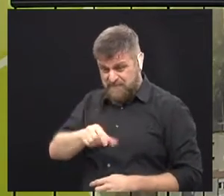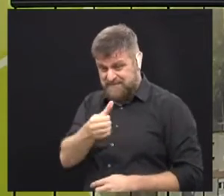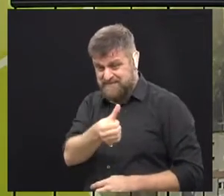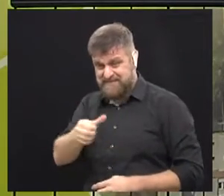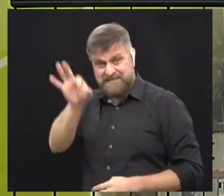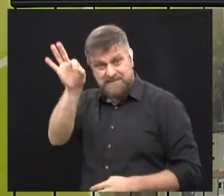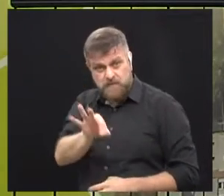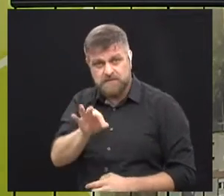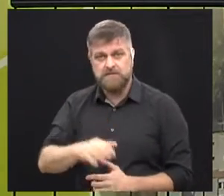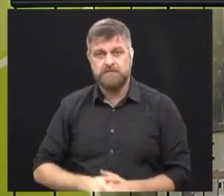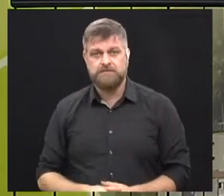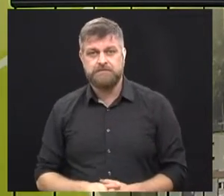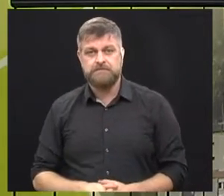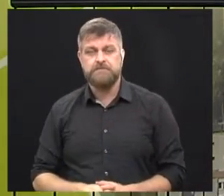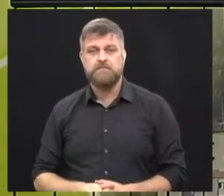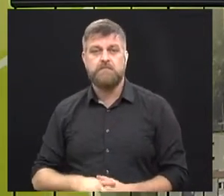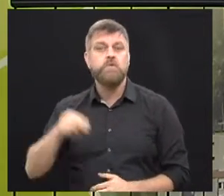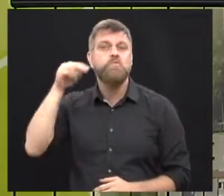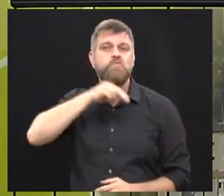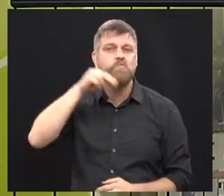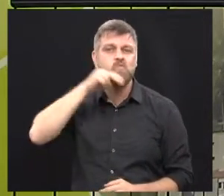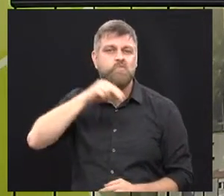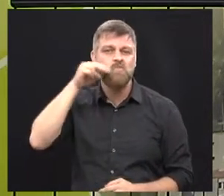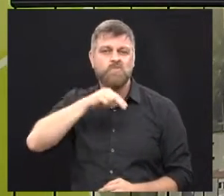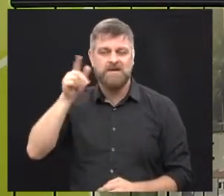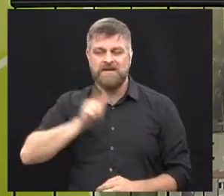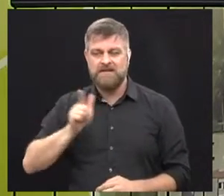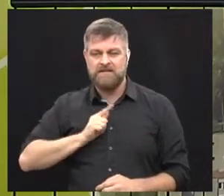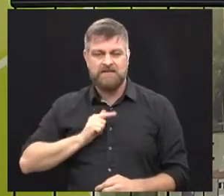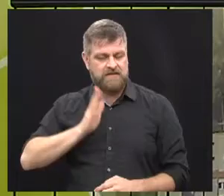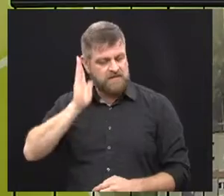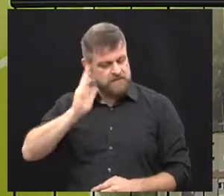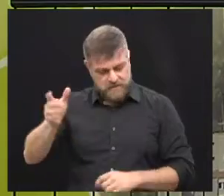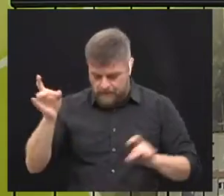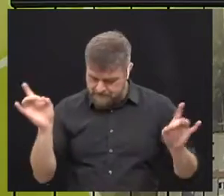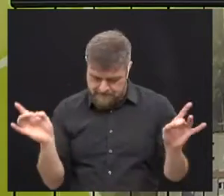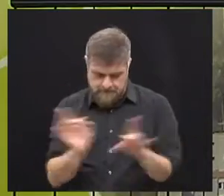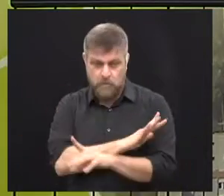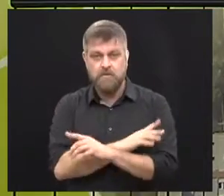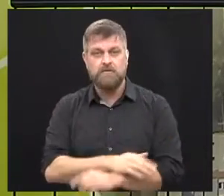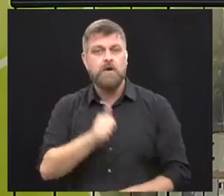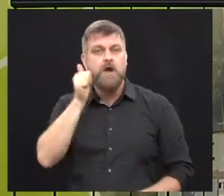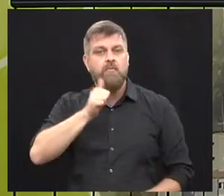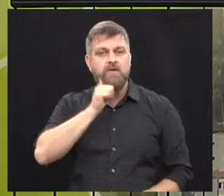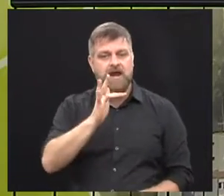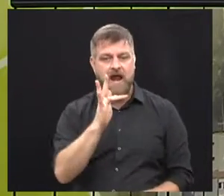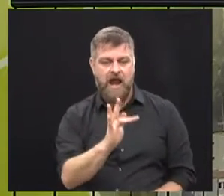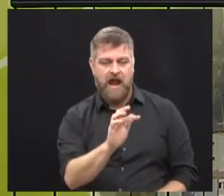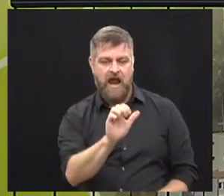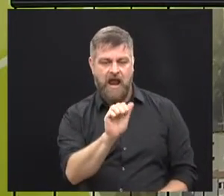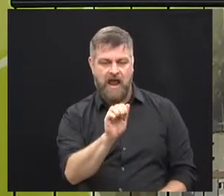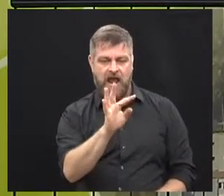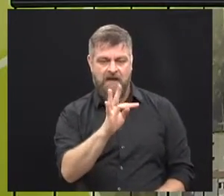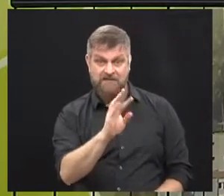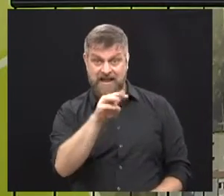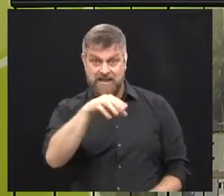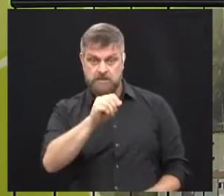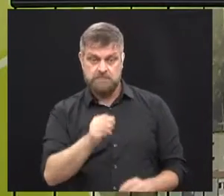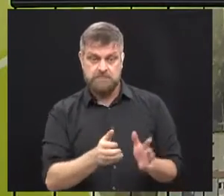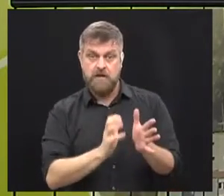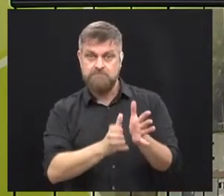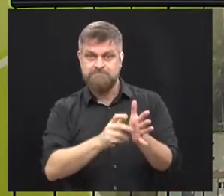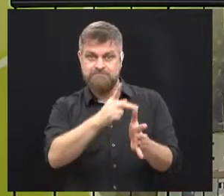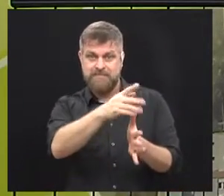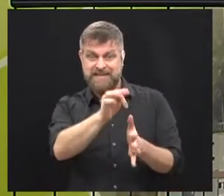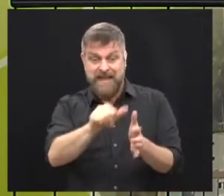59,66% dos votos. Rio Grande do Norte, hein? Já temos eleição definida também. Fátima Bezerra, do PT, governadora, hein? A primeira